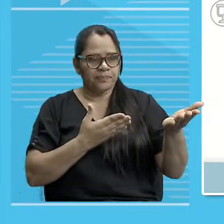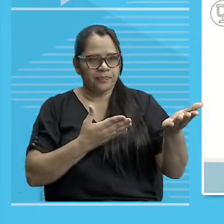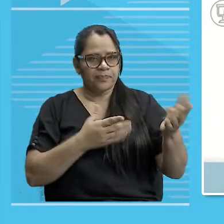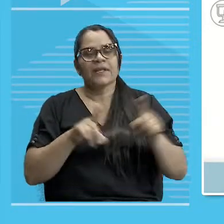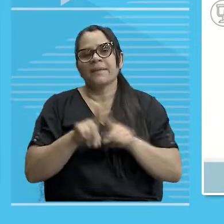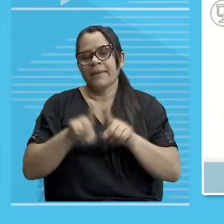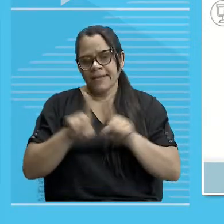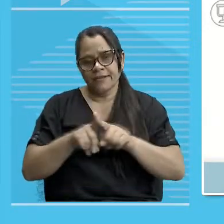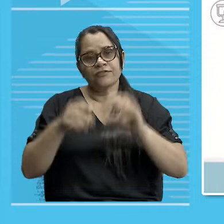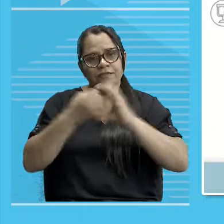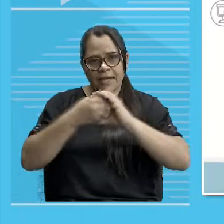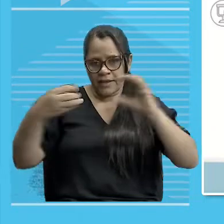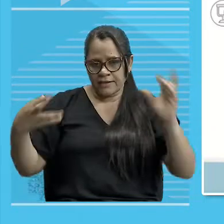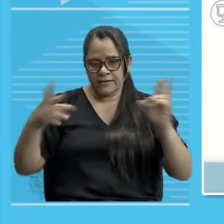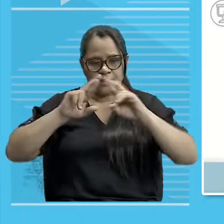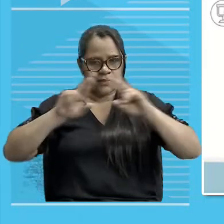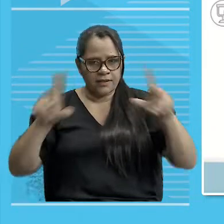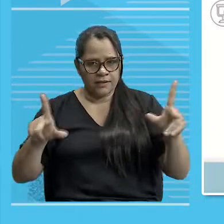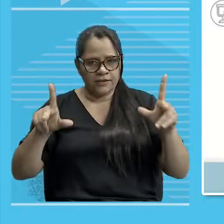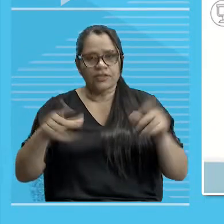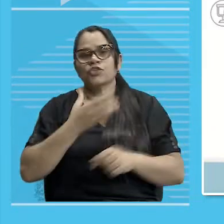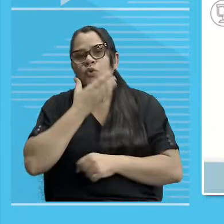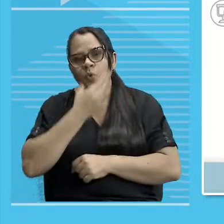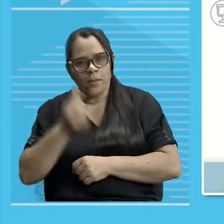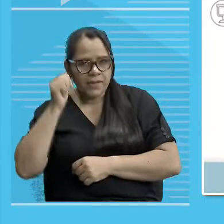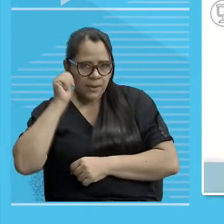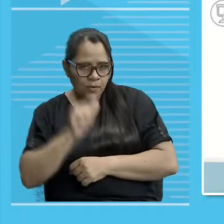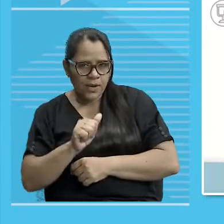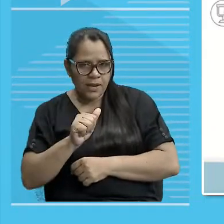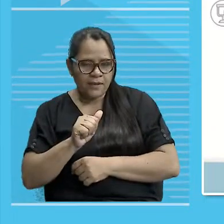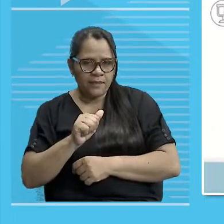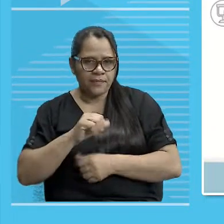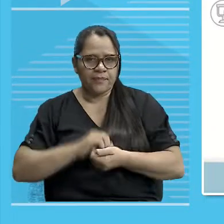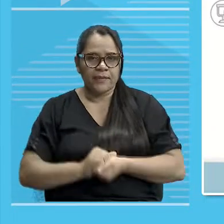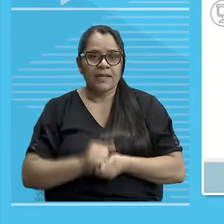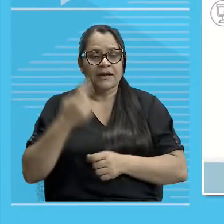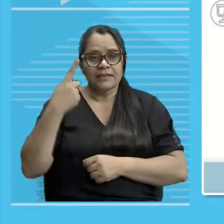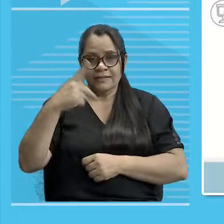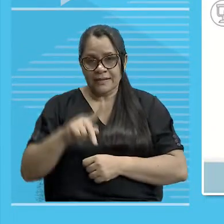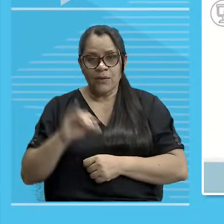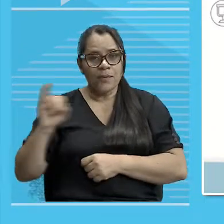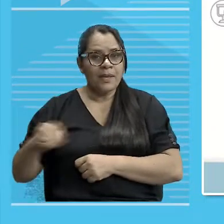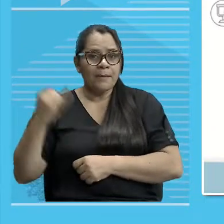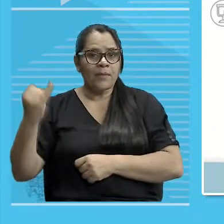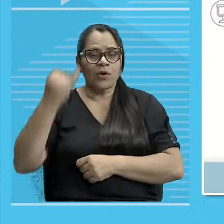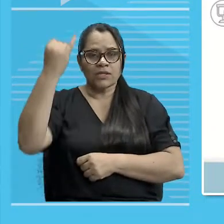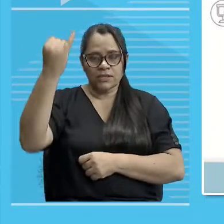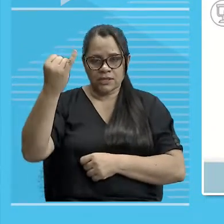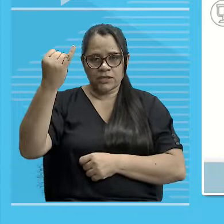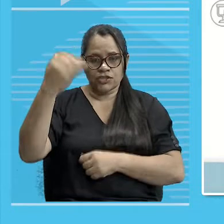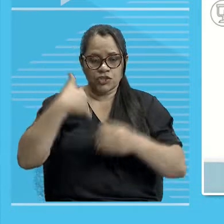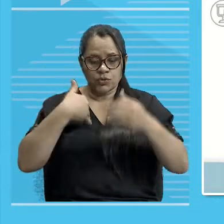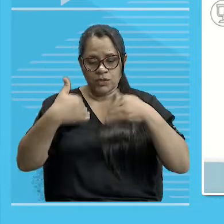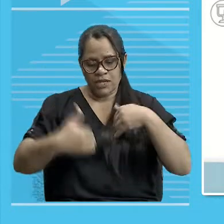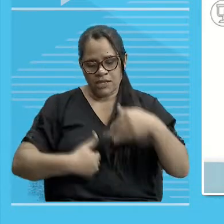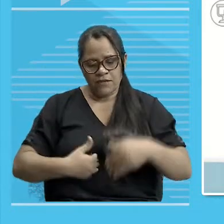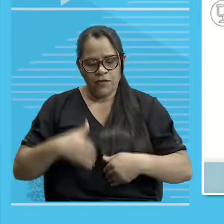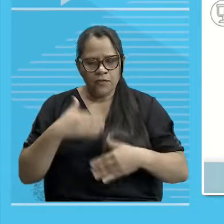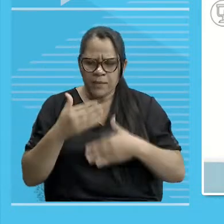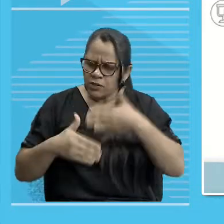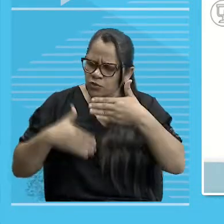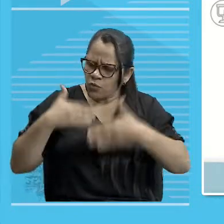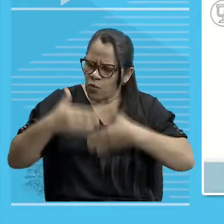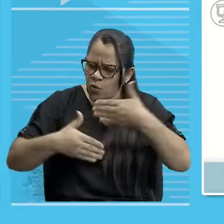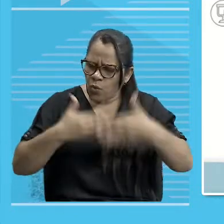Também de maneira diferente. Então, essas coisas, elas são fundamentais para preparar, né, ali